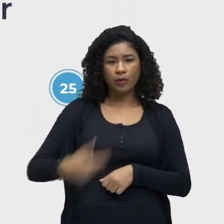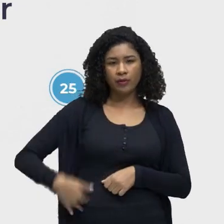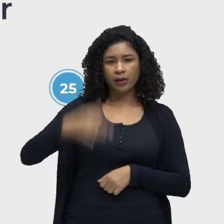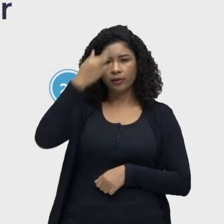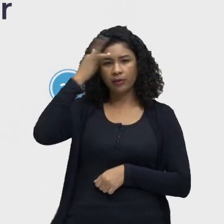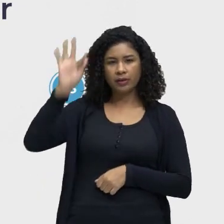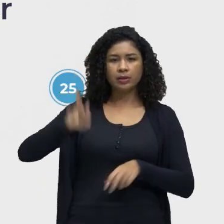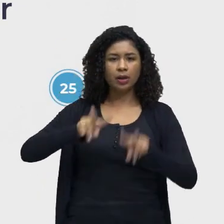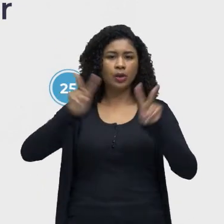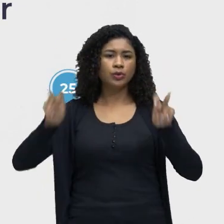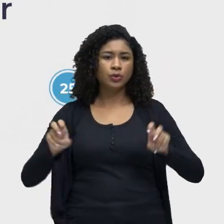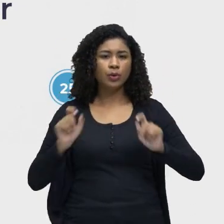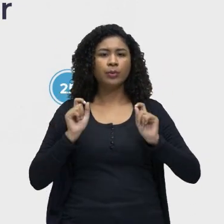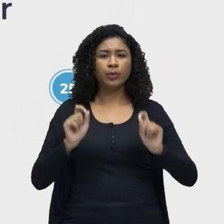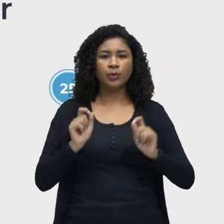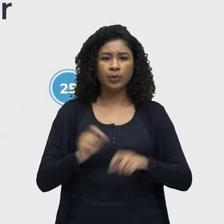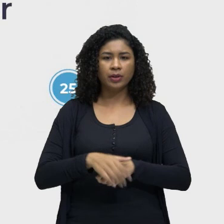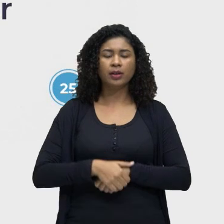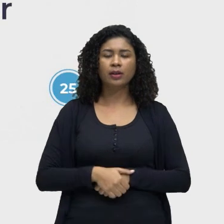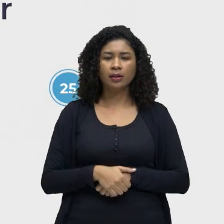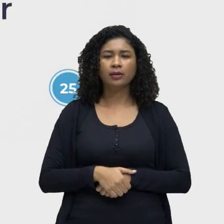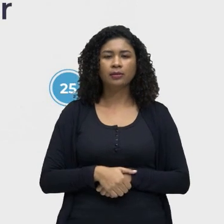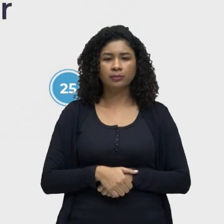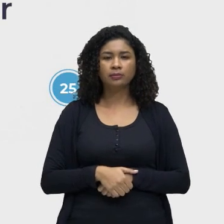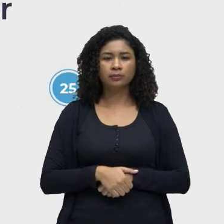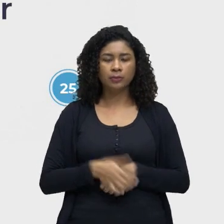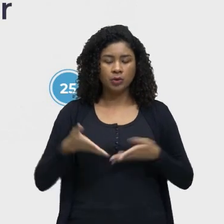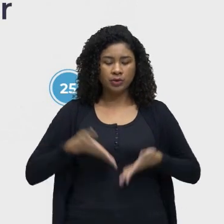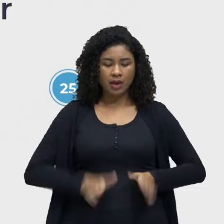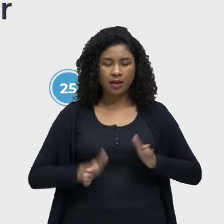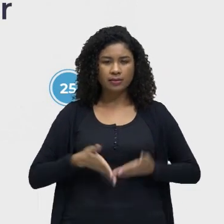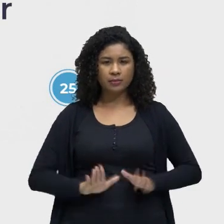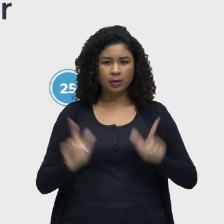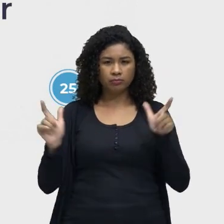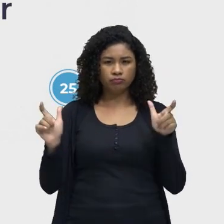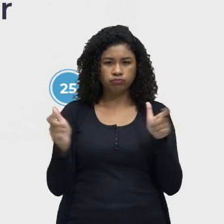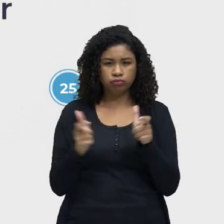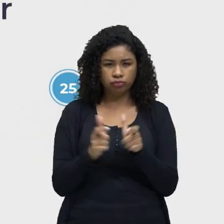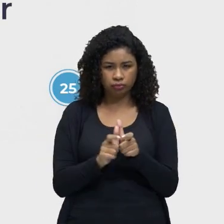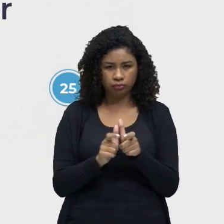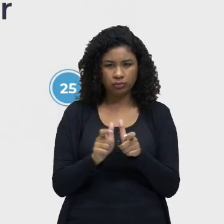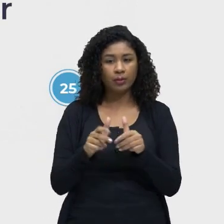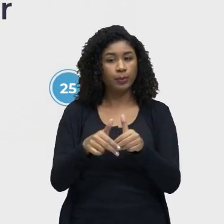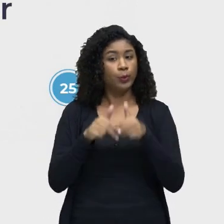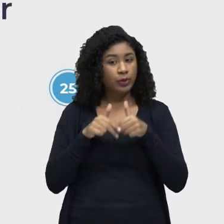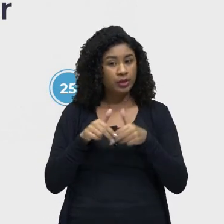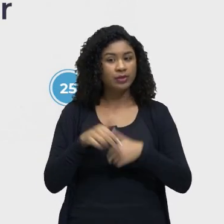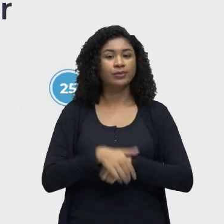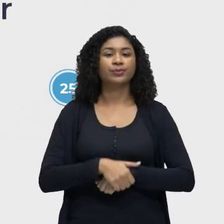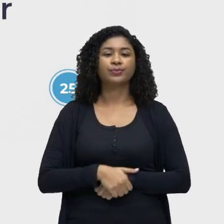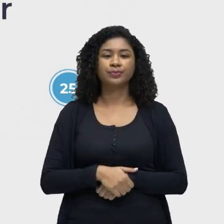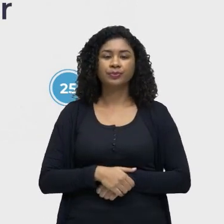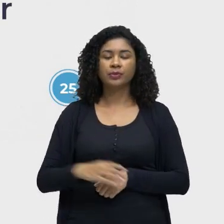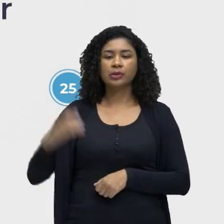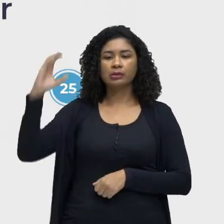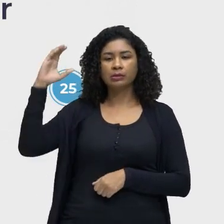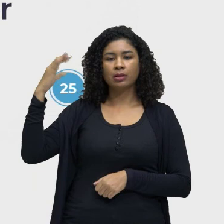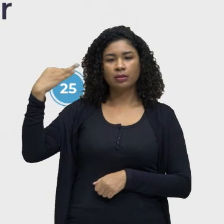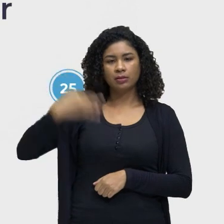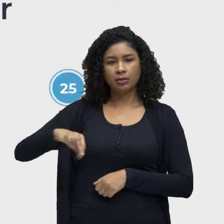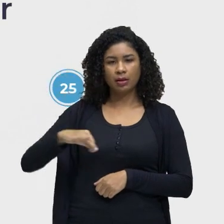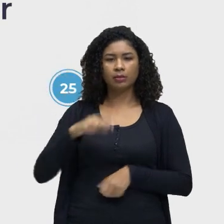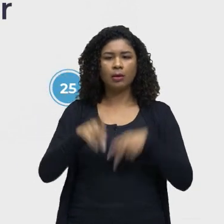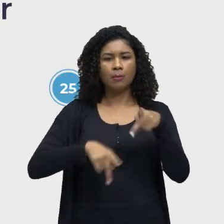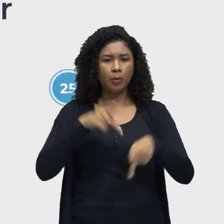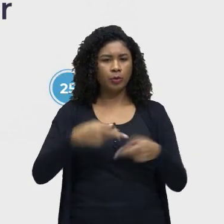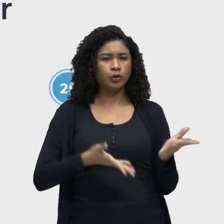com a queda da acentuada taxa de natalidade que vem ocorrendo, não o contrário. A letra C, que é a correta, quanto mais população